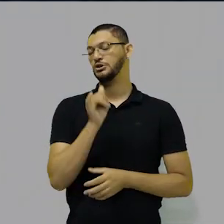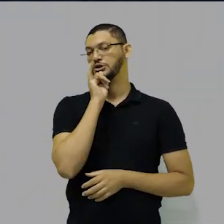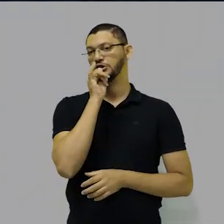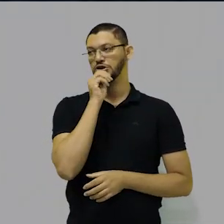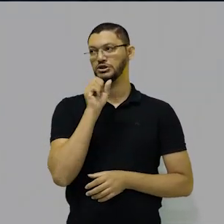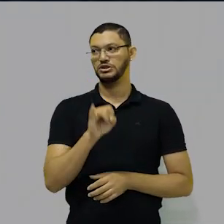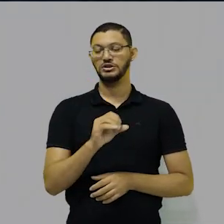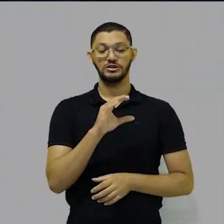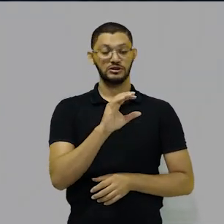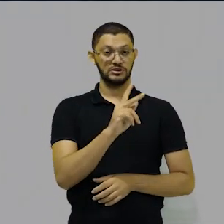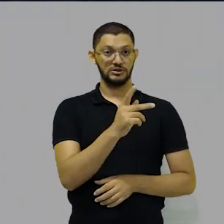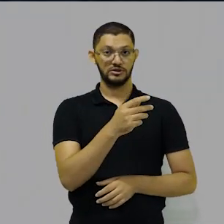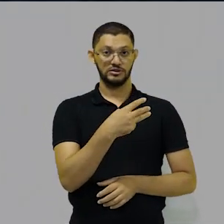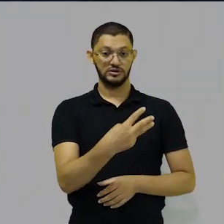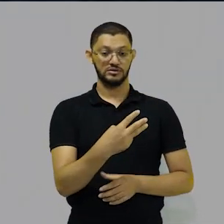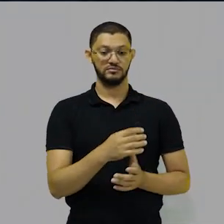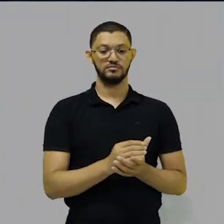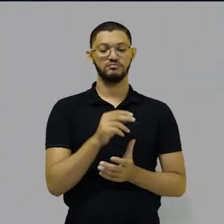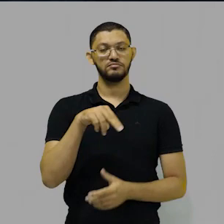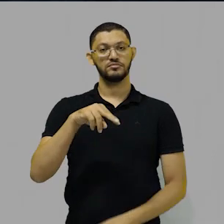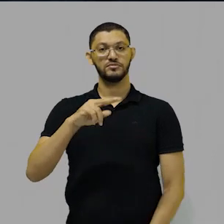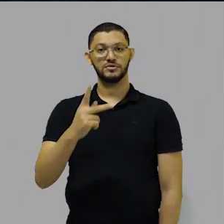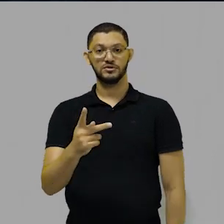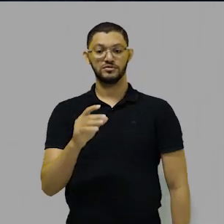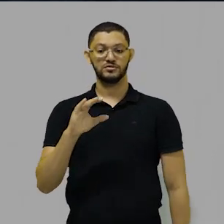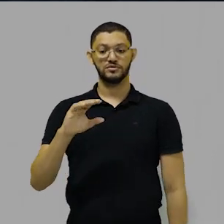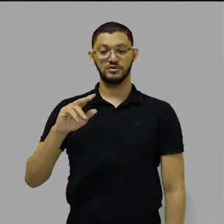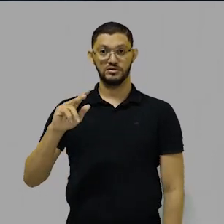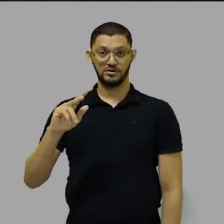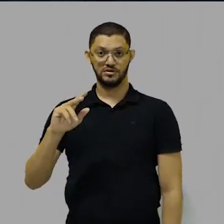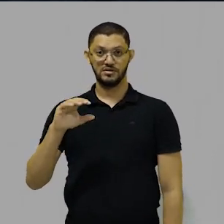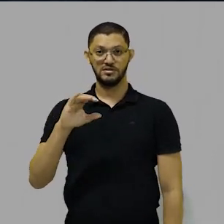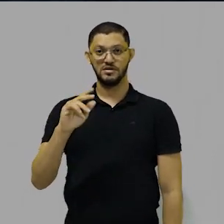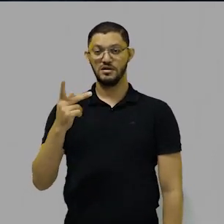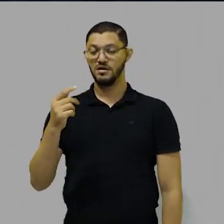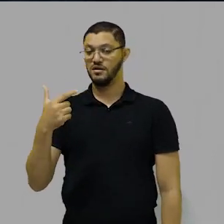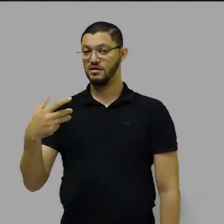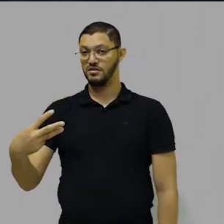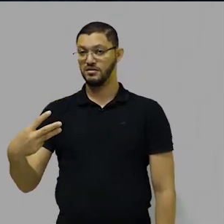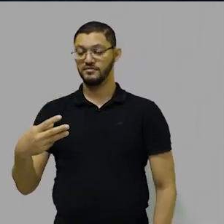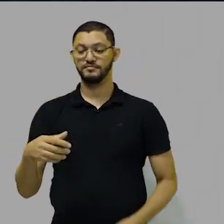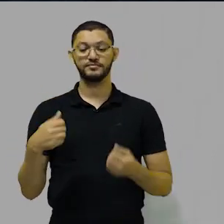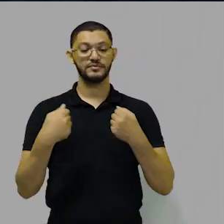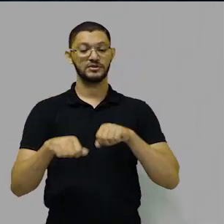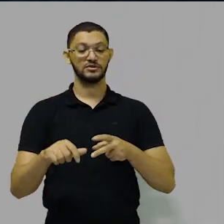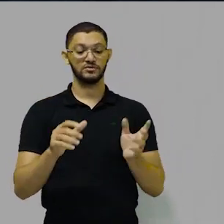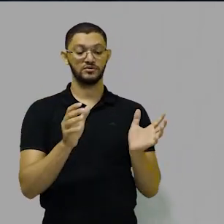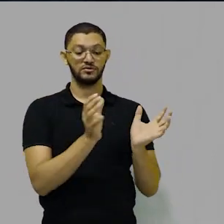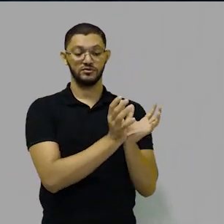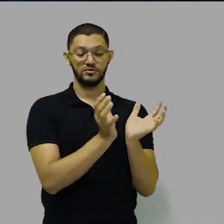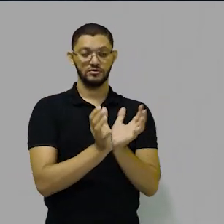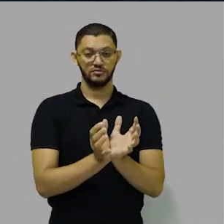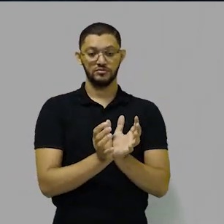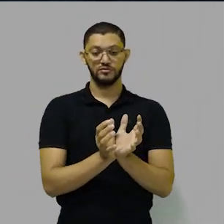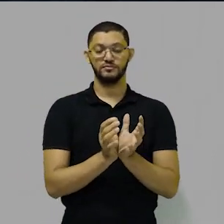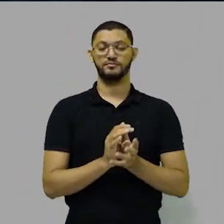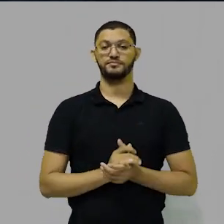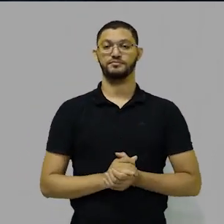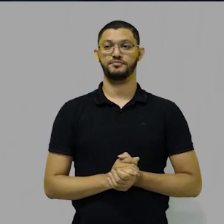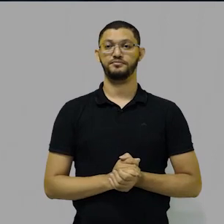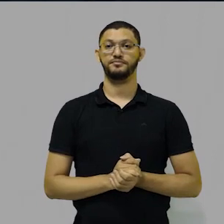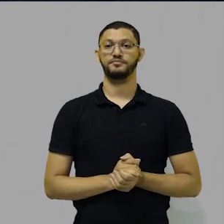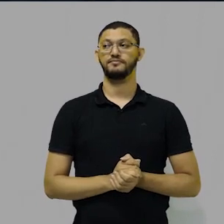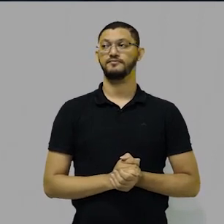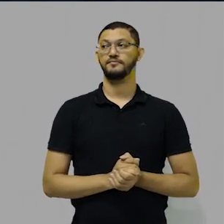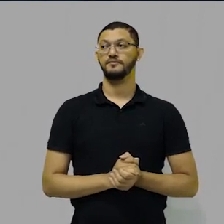exemplo, CH3NH, CH3. Então, eu tenho 2 grupos aqui, só que esses 2